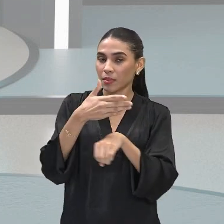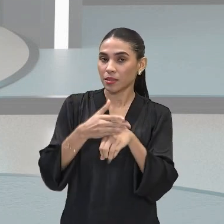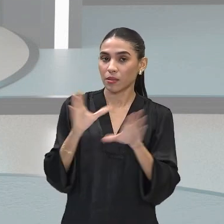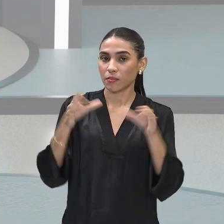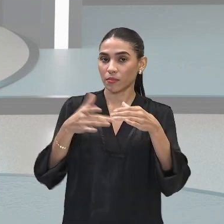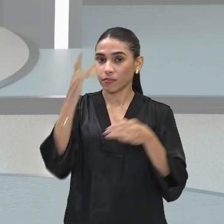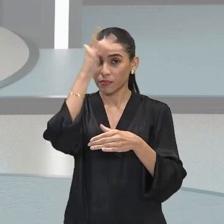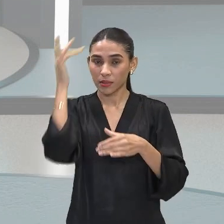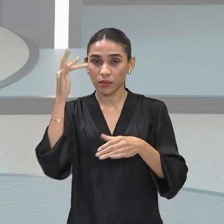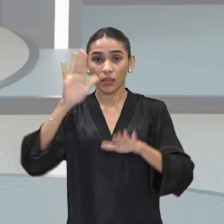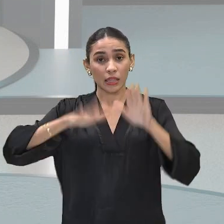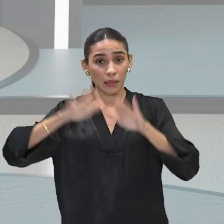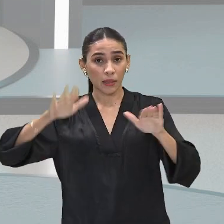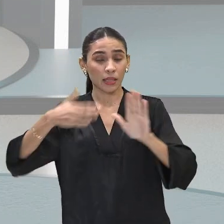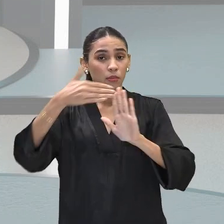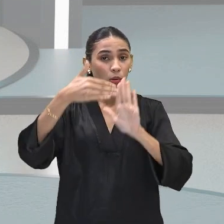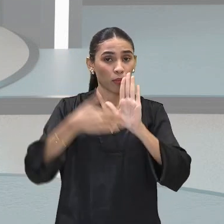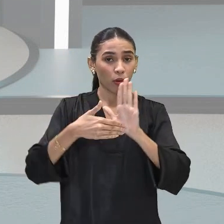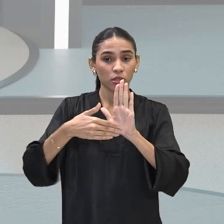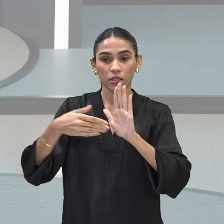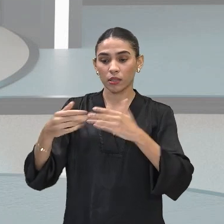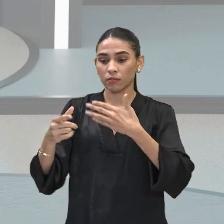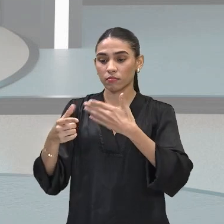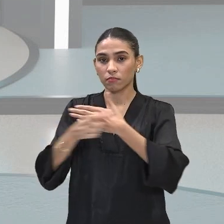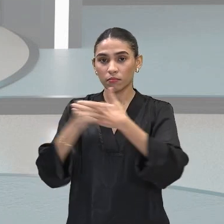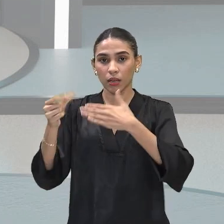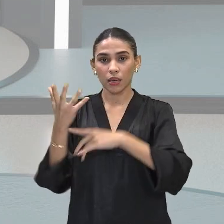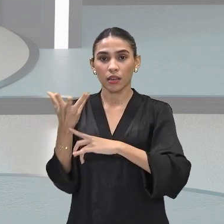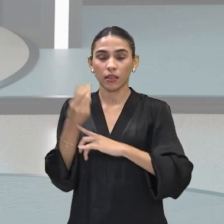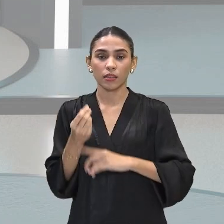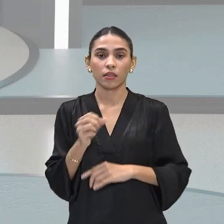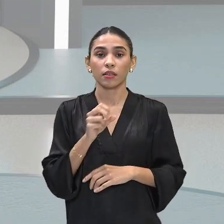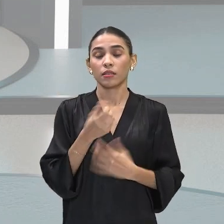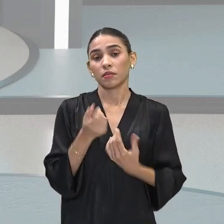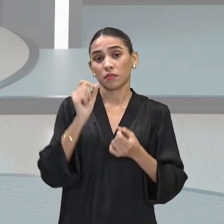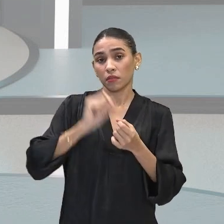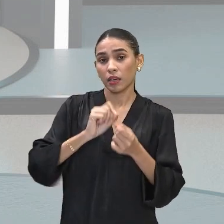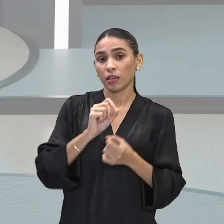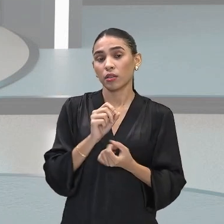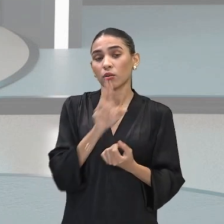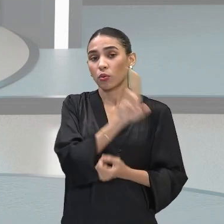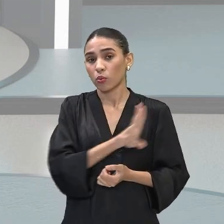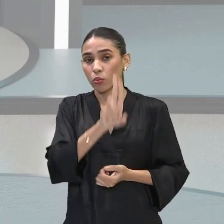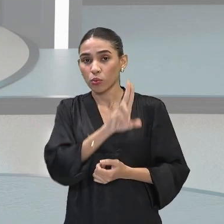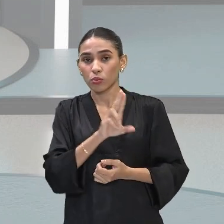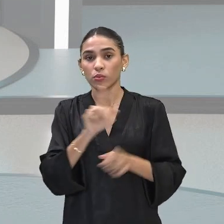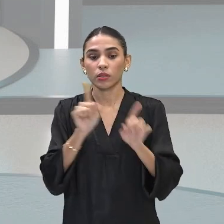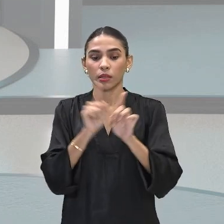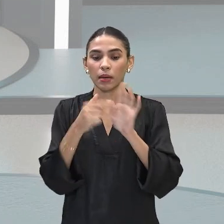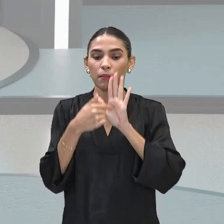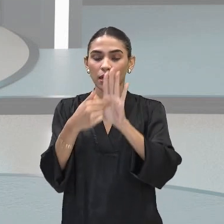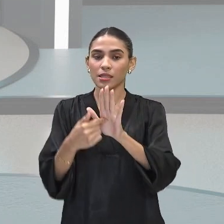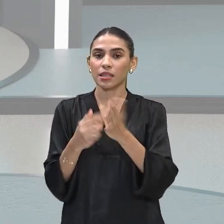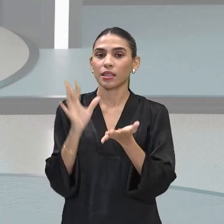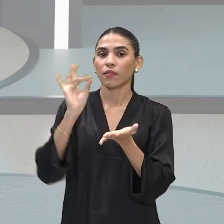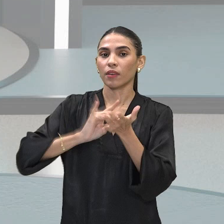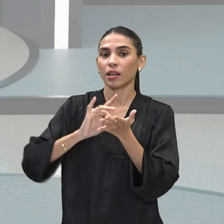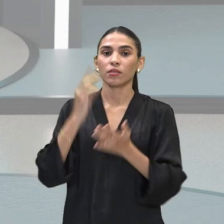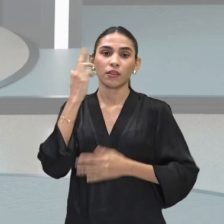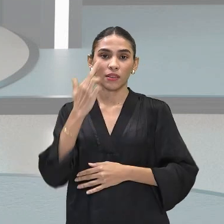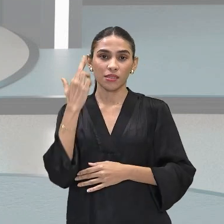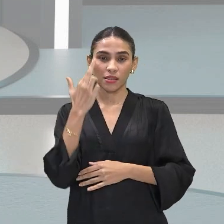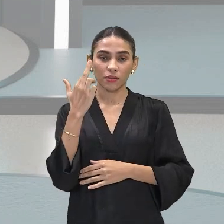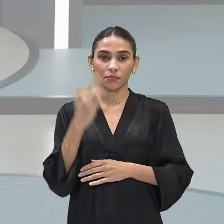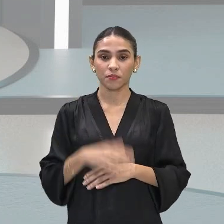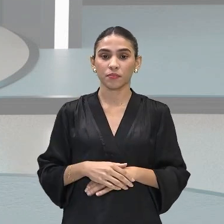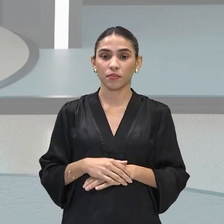público, dependendo da proposta do artista. Ela faz uso e traz para a gente a criticidade da realidade.